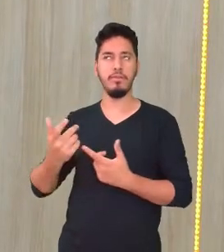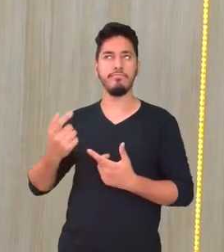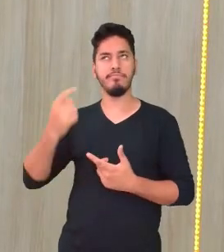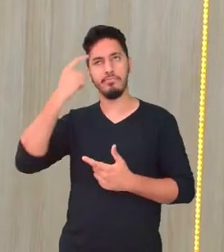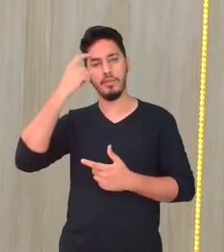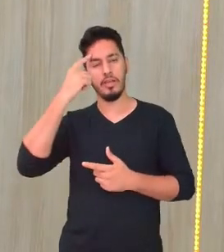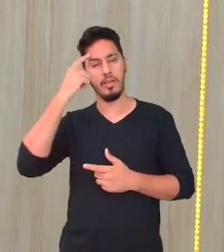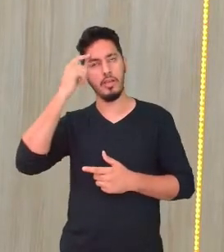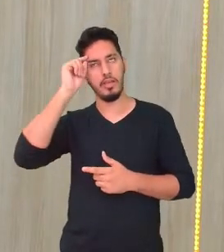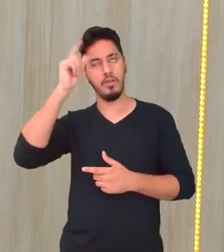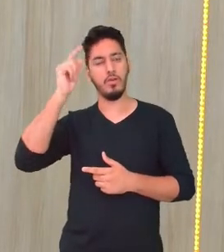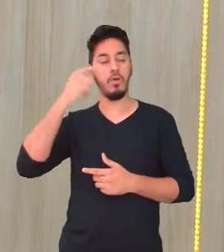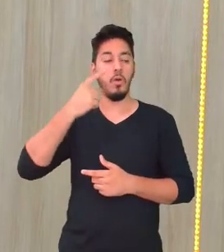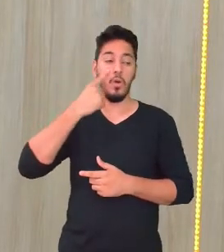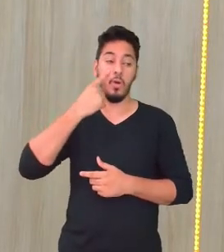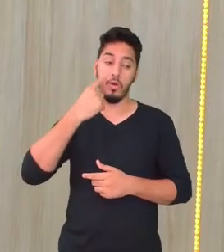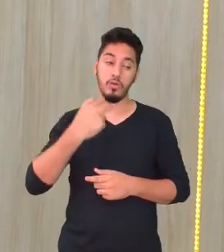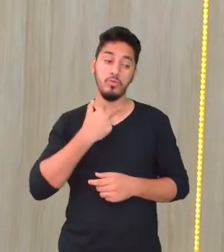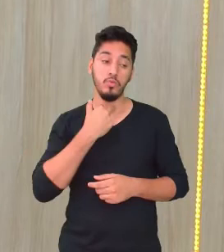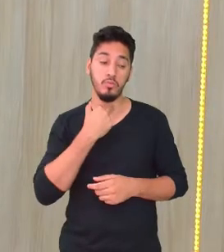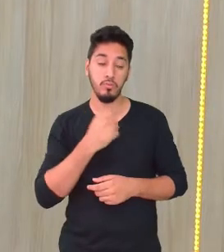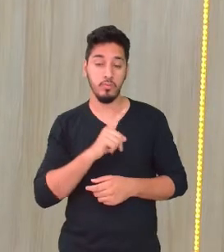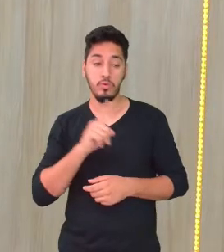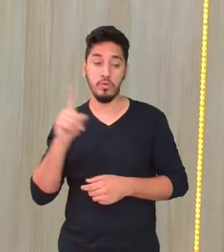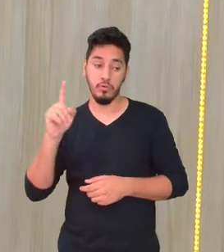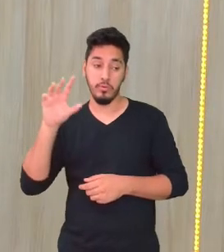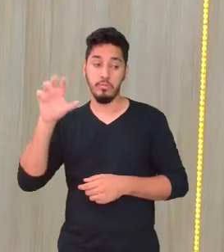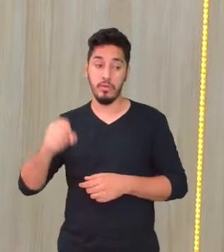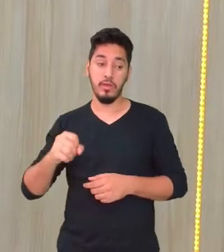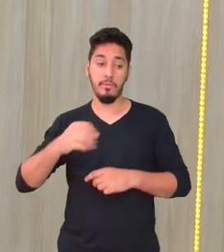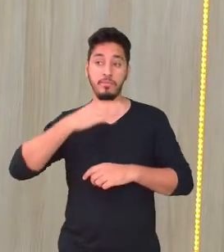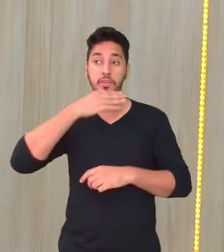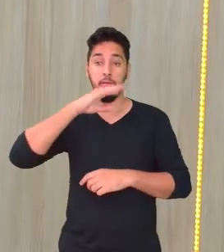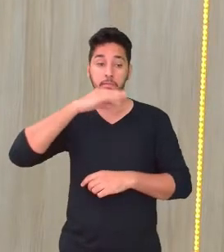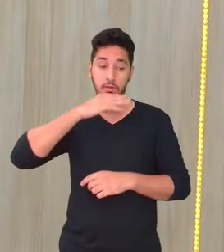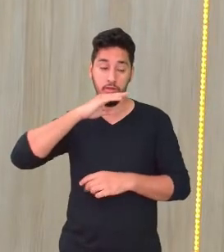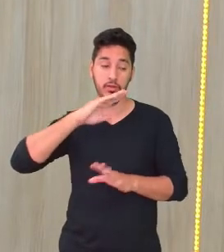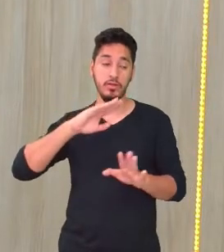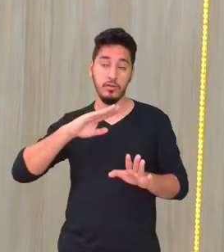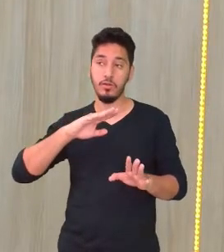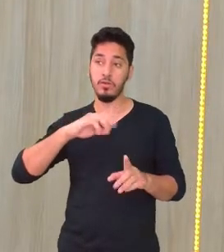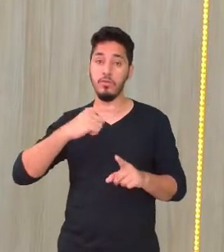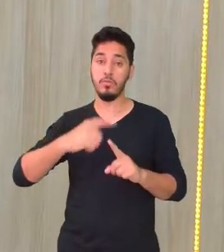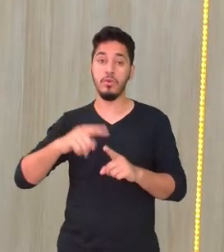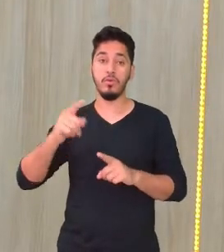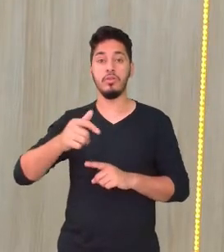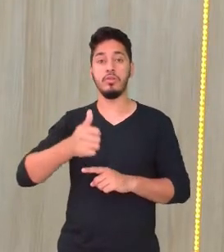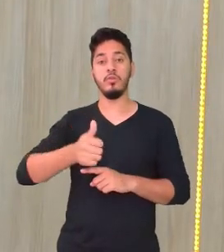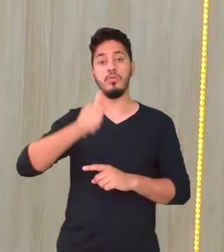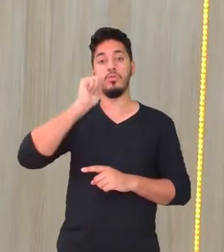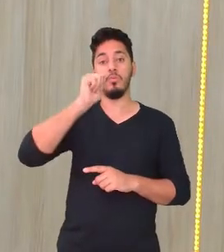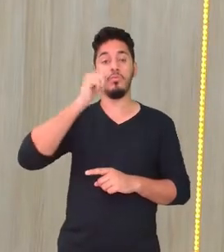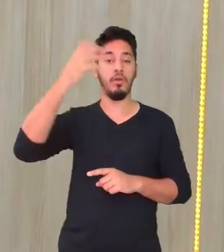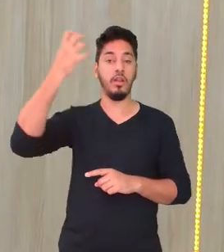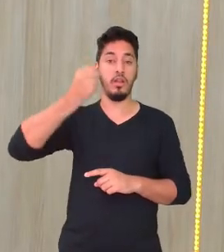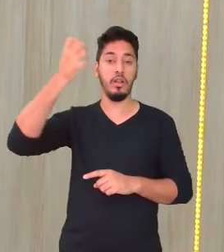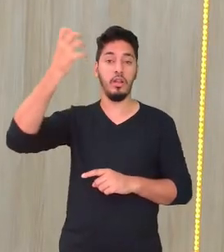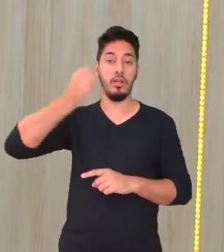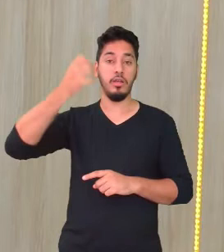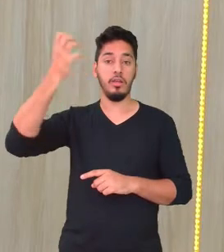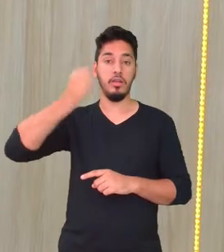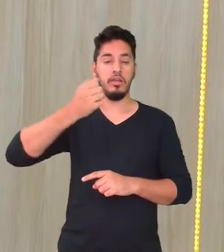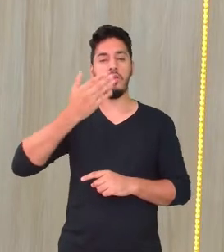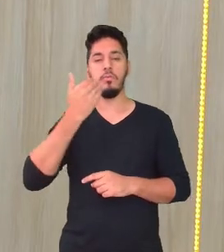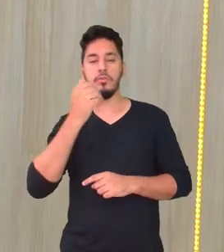ideia, né, de que eles não podiam comer a manga, porque a manga, né, como eles tomavam leite, né, a